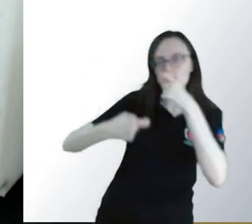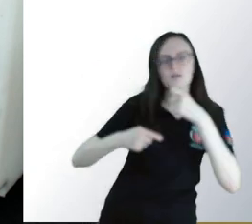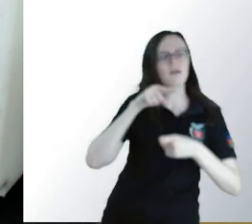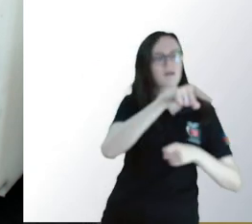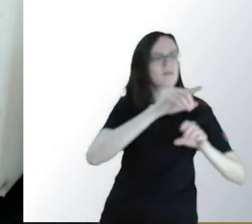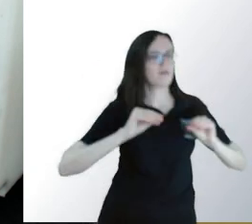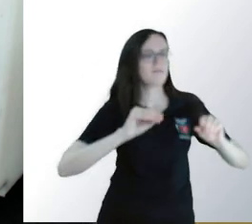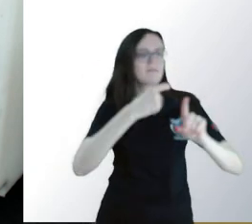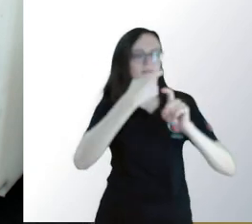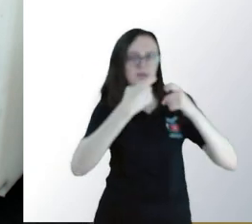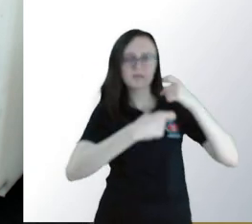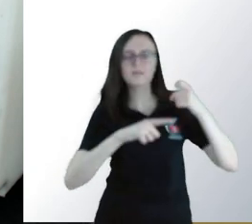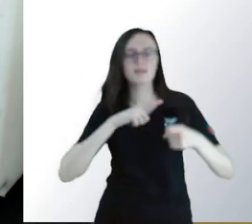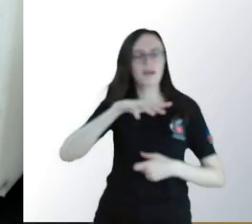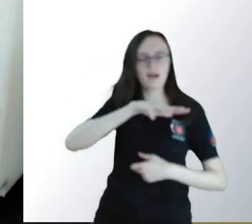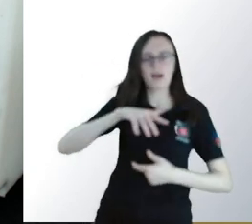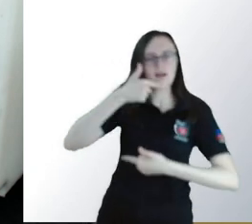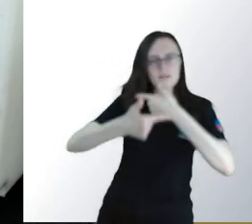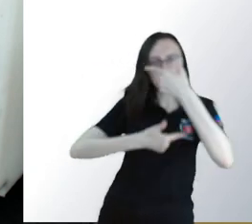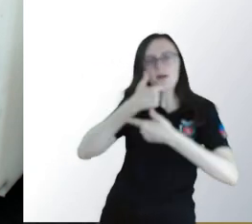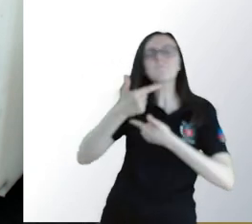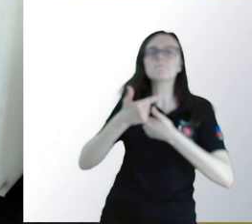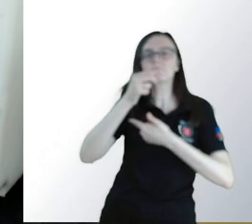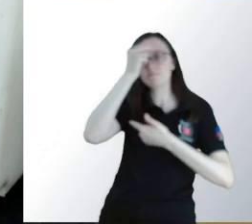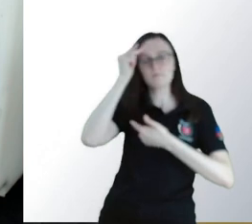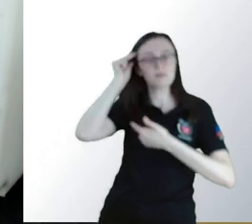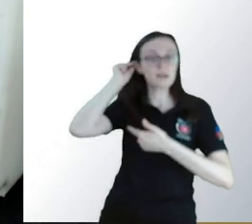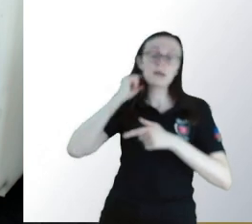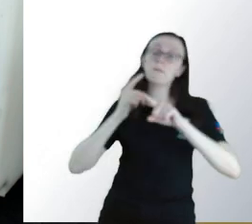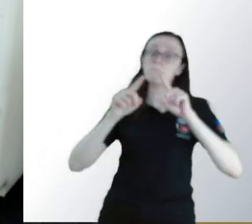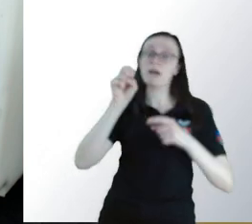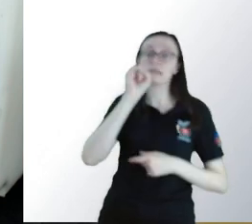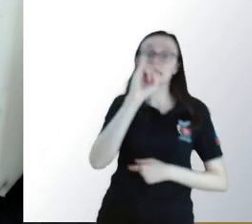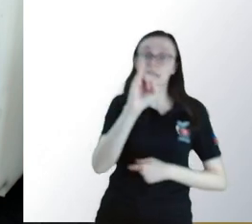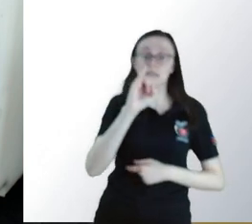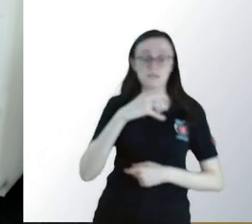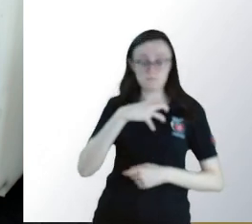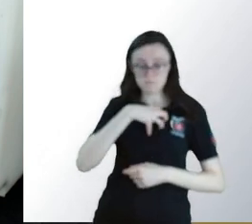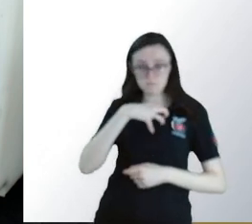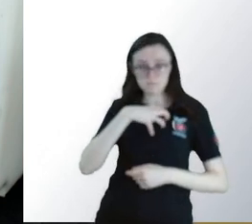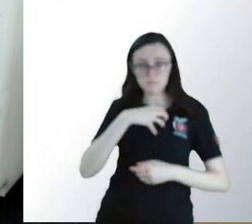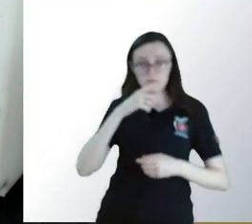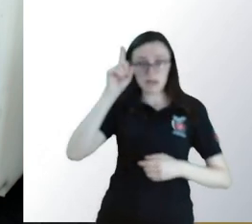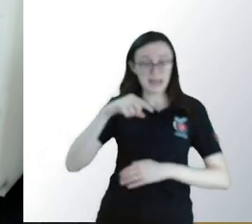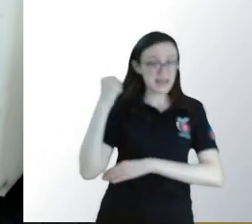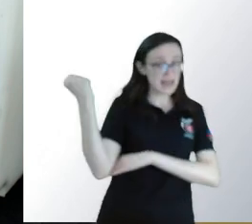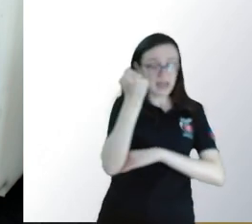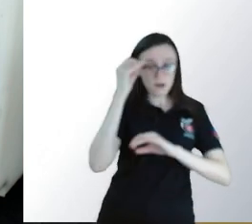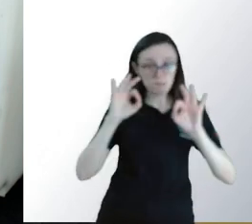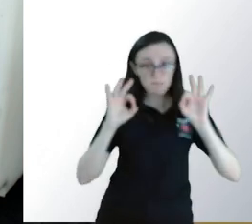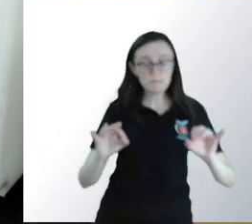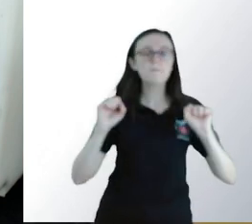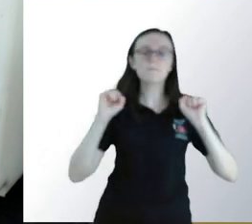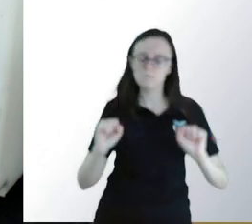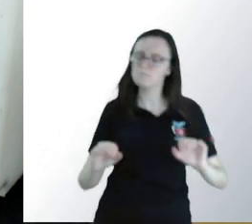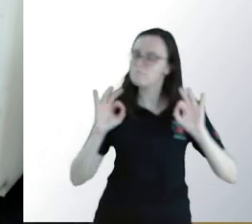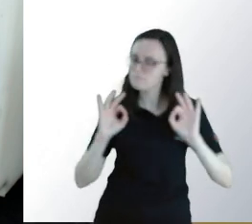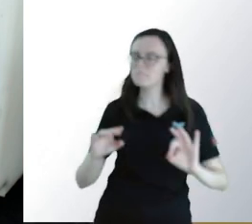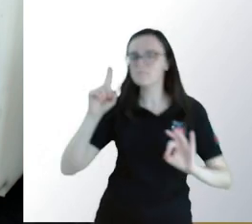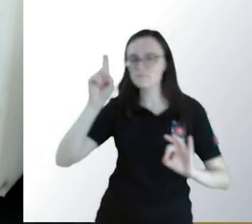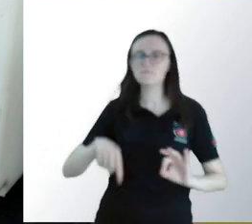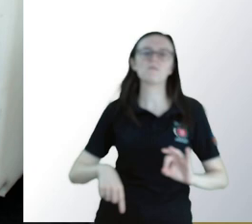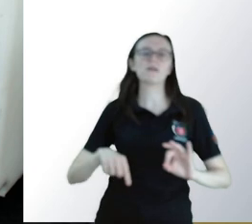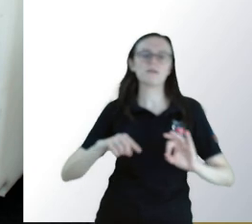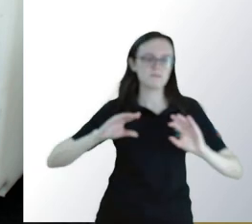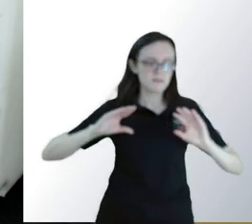numa situação, num ambiente de trabalho, porém, se essa conduta for extremamente gravosa, ela pode também ser recebida como